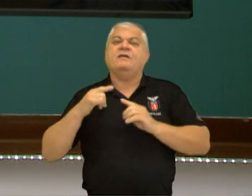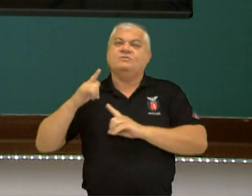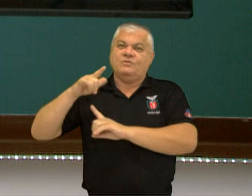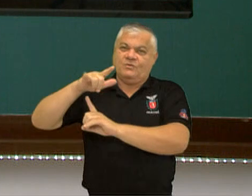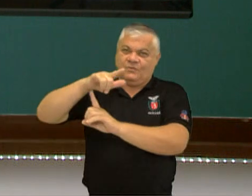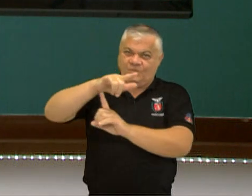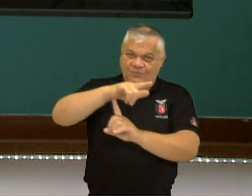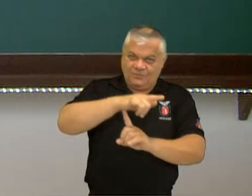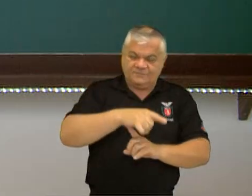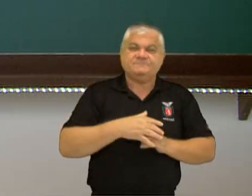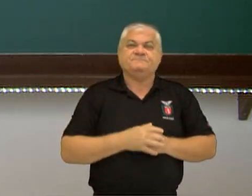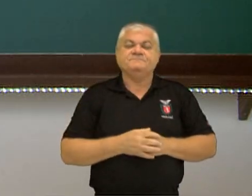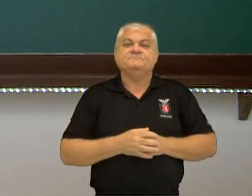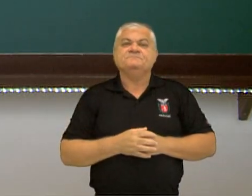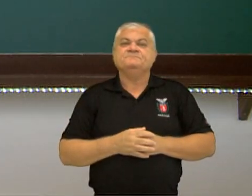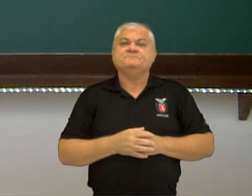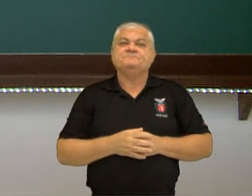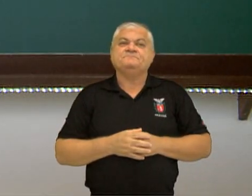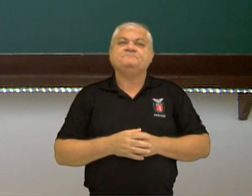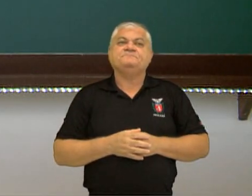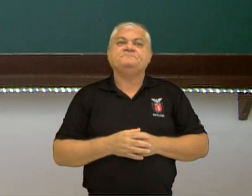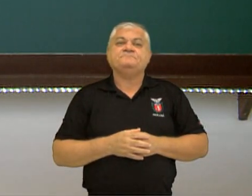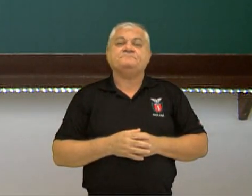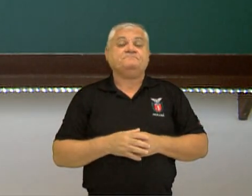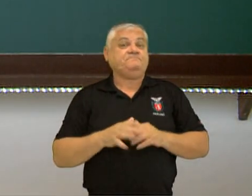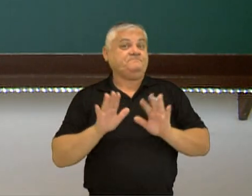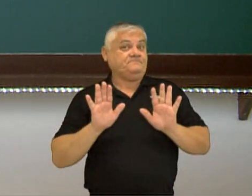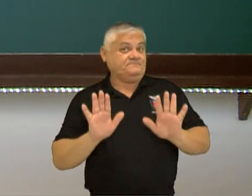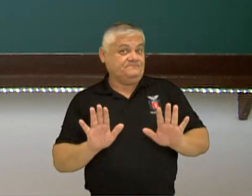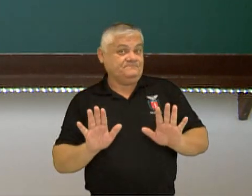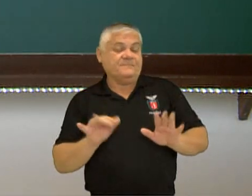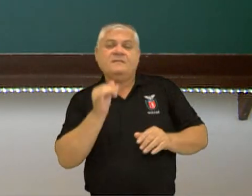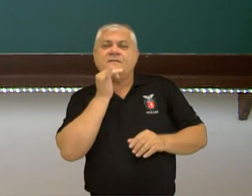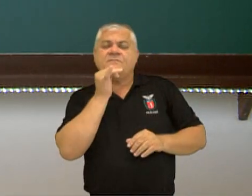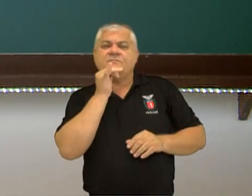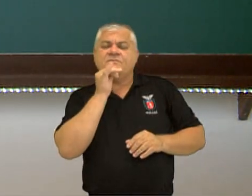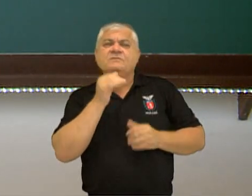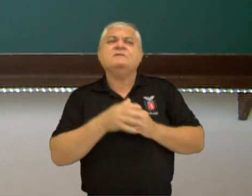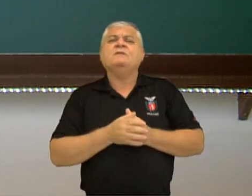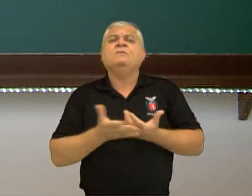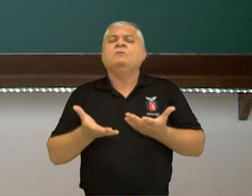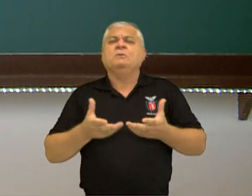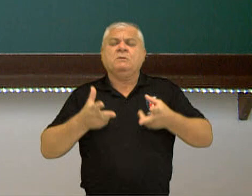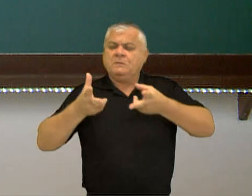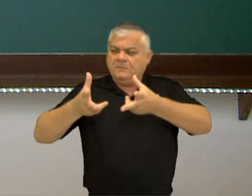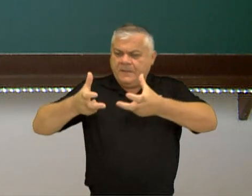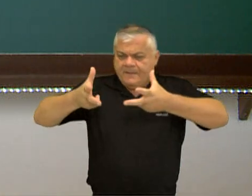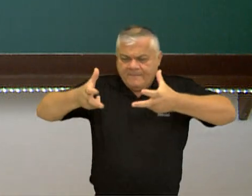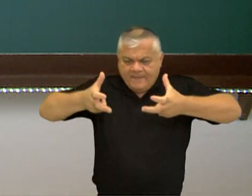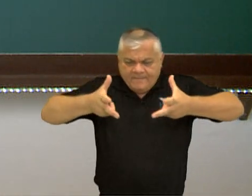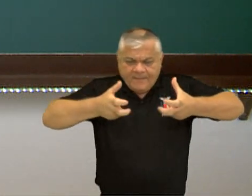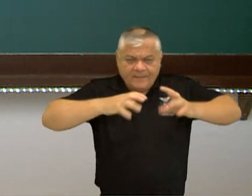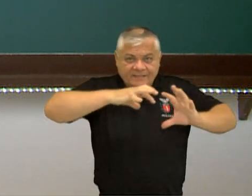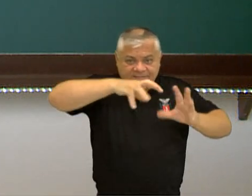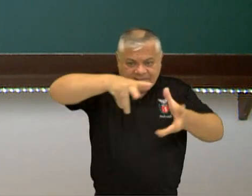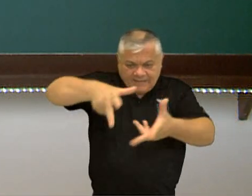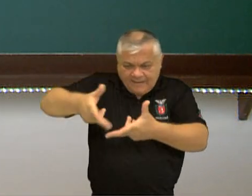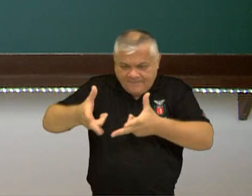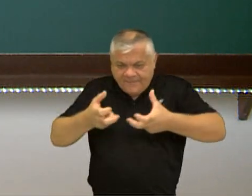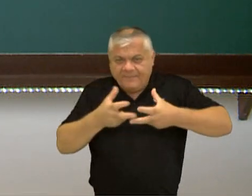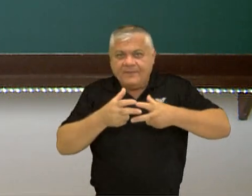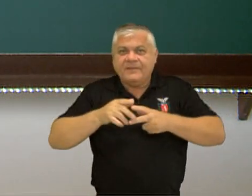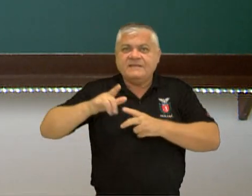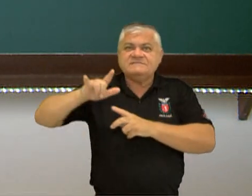drones. Já ao falarmos do sensoriamento remoto, da aerofotogrametria, nós não podemos também deixar de falar dos satélites,